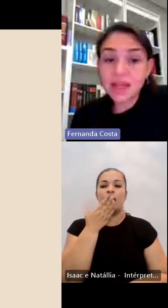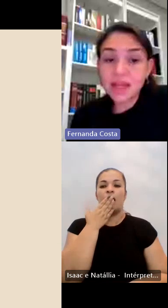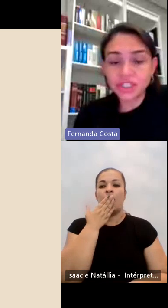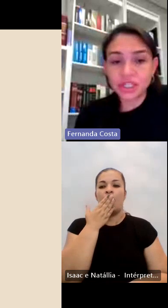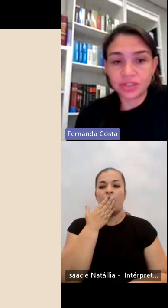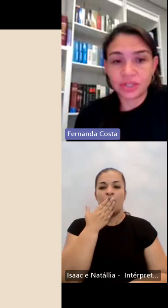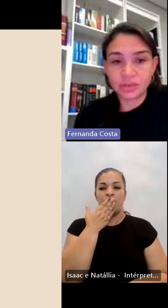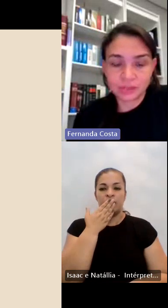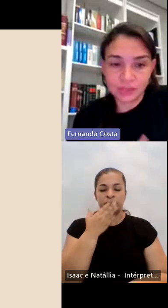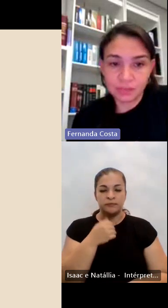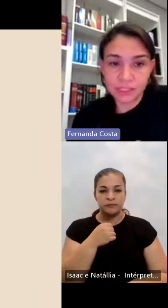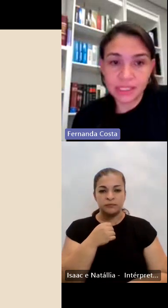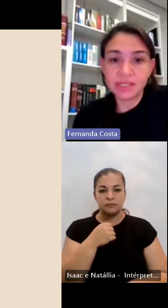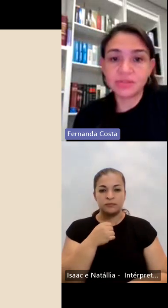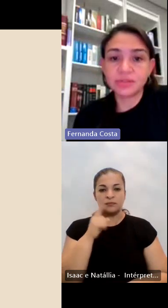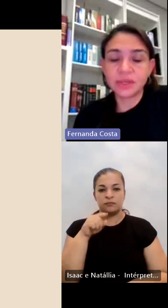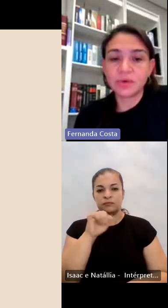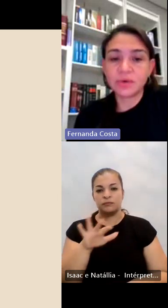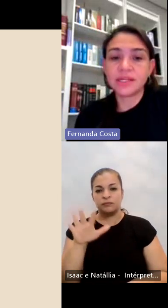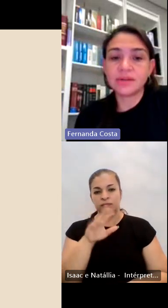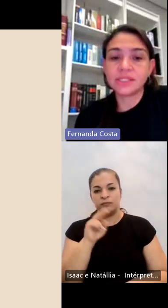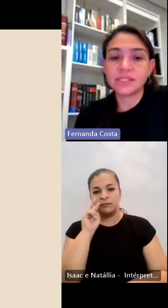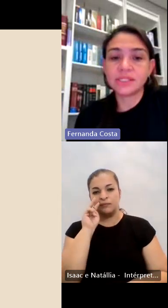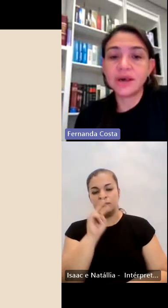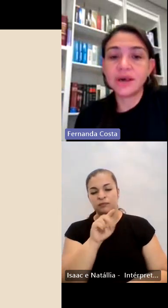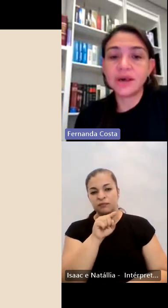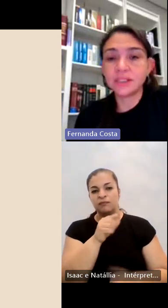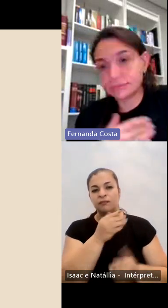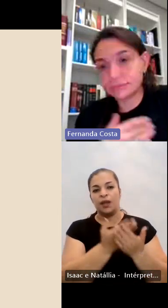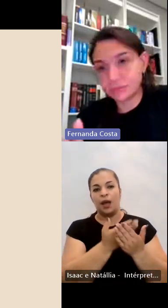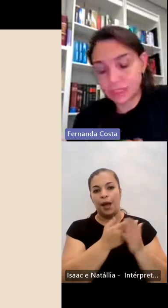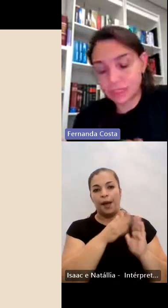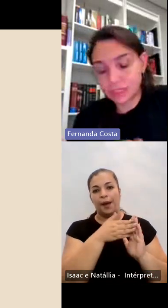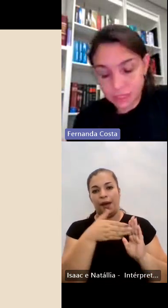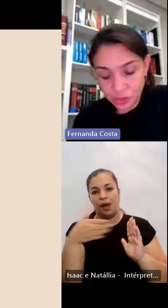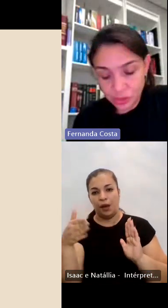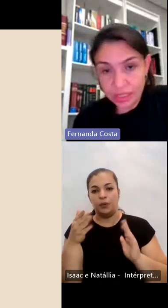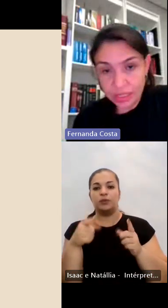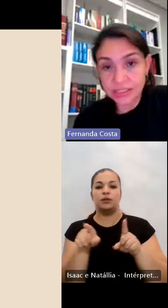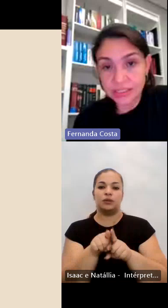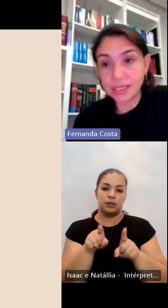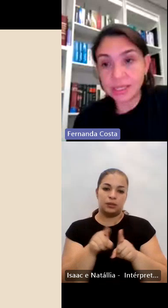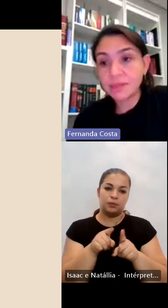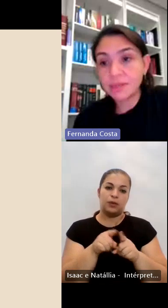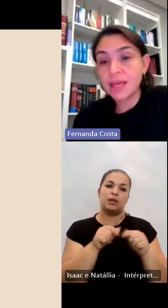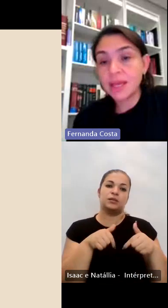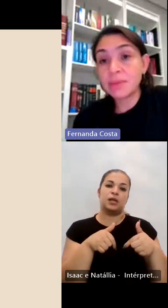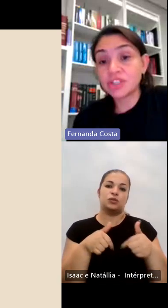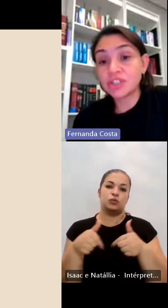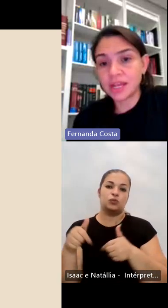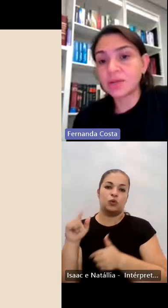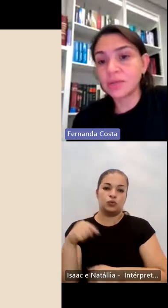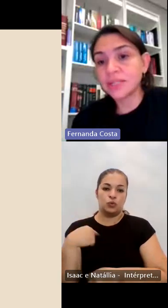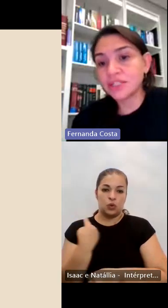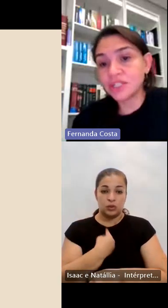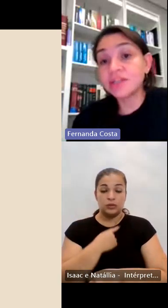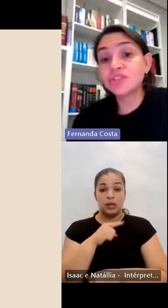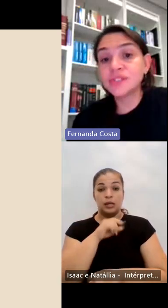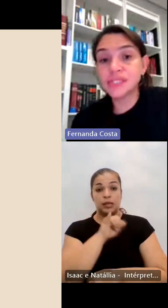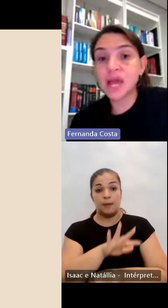Essa imagem, gente, vocês vão perceber isso no decorrer da nossa aula e nas nossas atividades também, é uma imagem criada